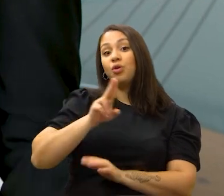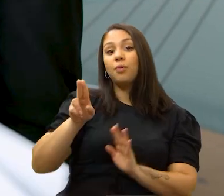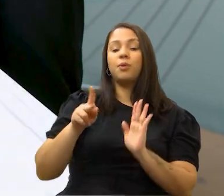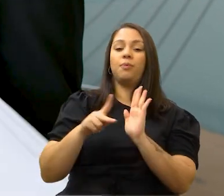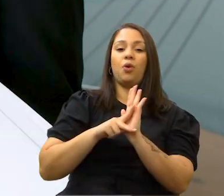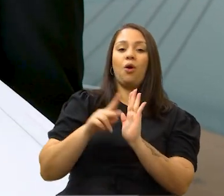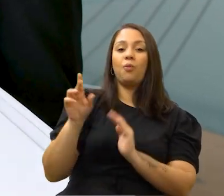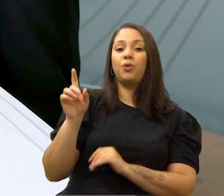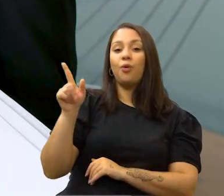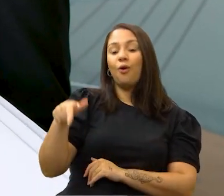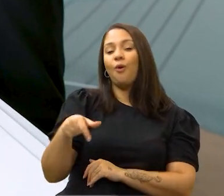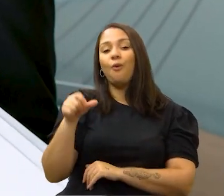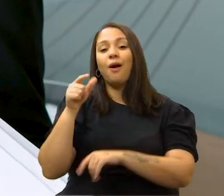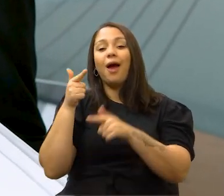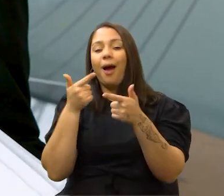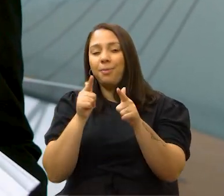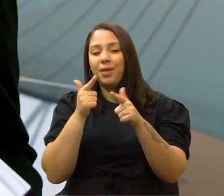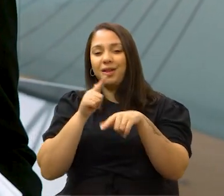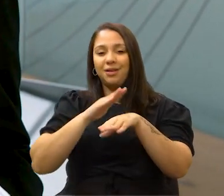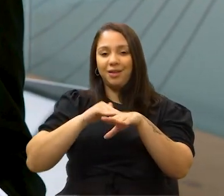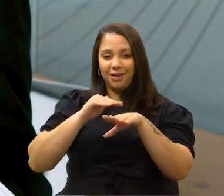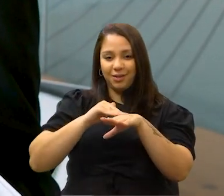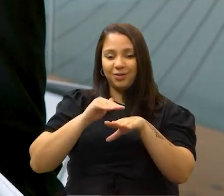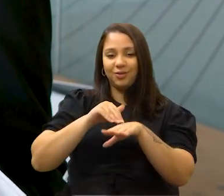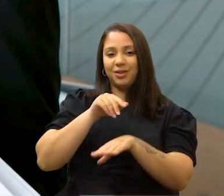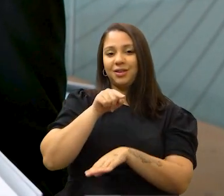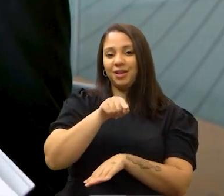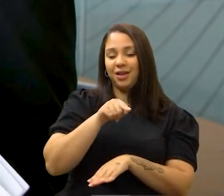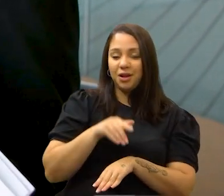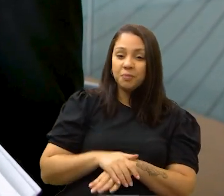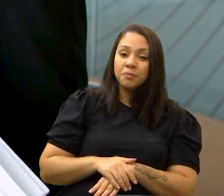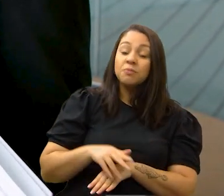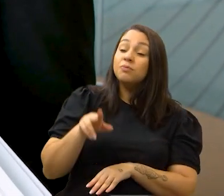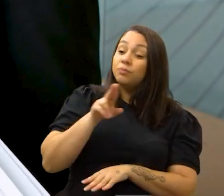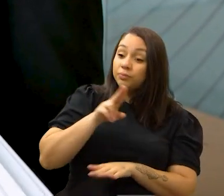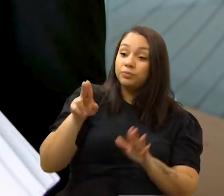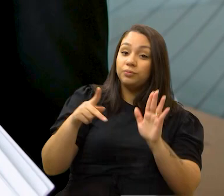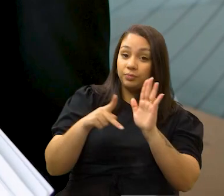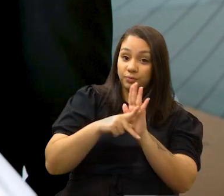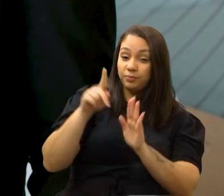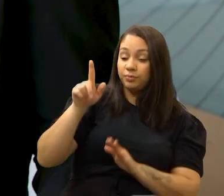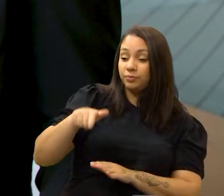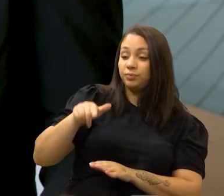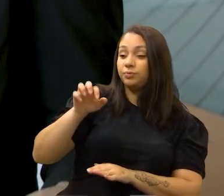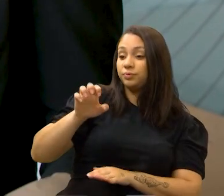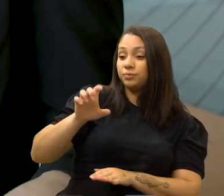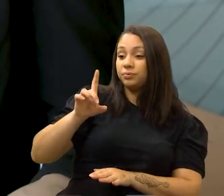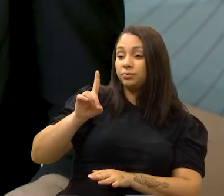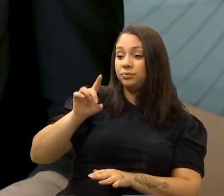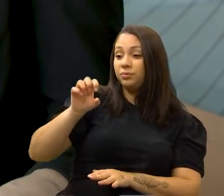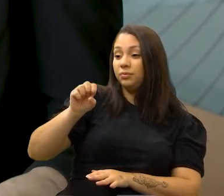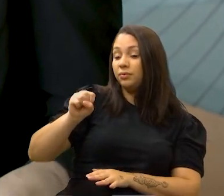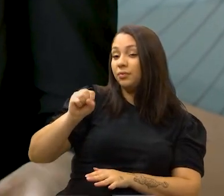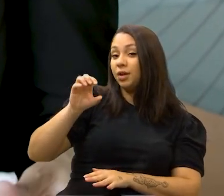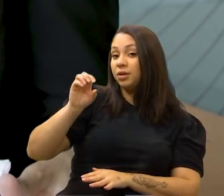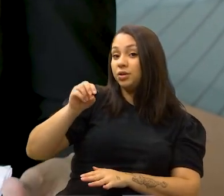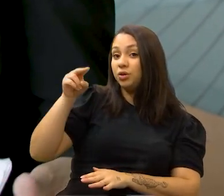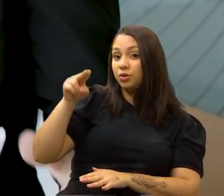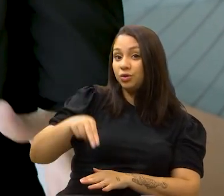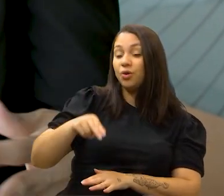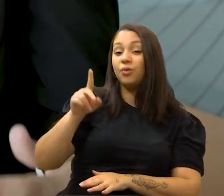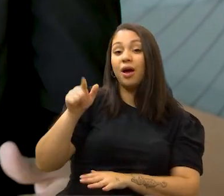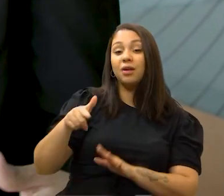nome próprio, o apelido dele, né? O nome próprio mesmo era Edson Arantes do Nascimento,